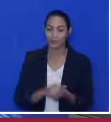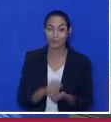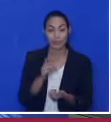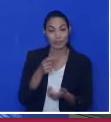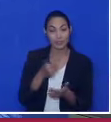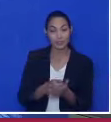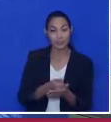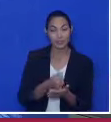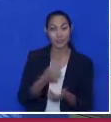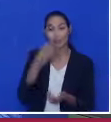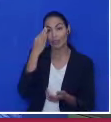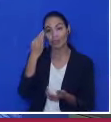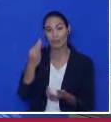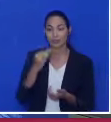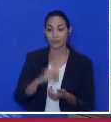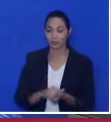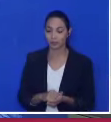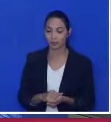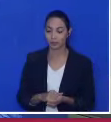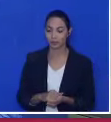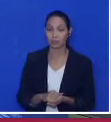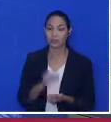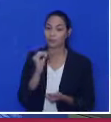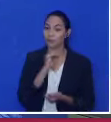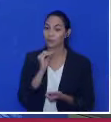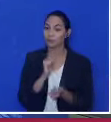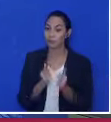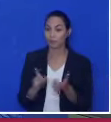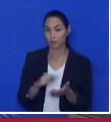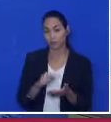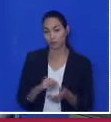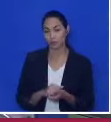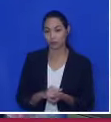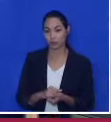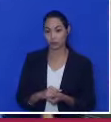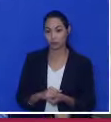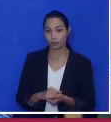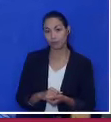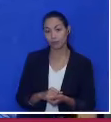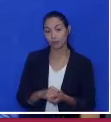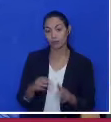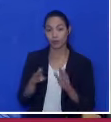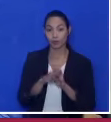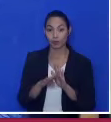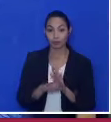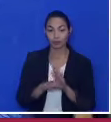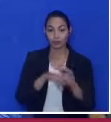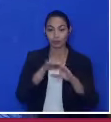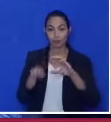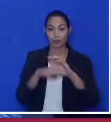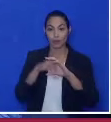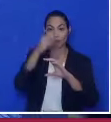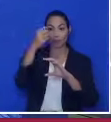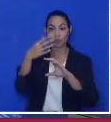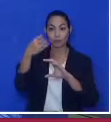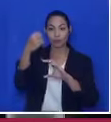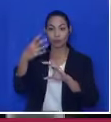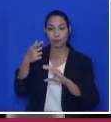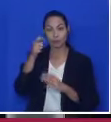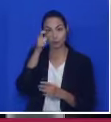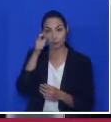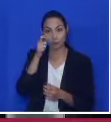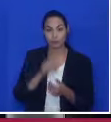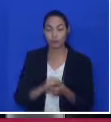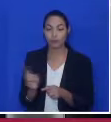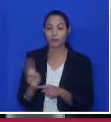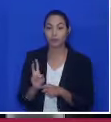apostou, fique atenta, fique atento. Logo em seguida tem Time Mania. Bem, este procedimento de reabastecimento do Globo, acompanhado por